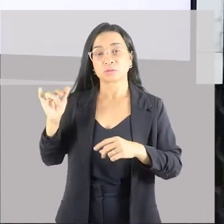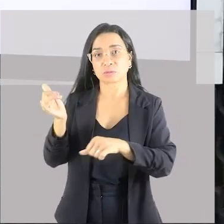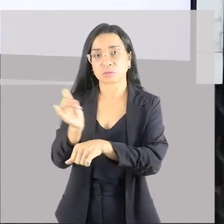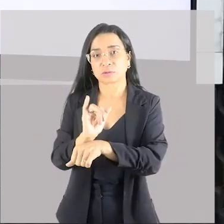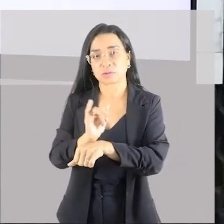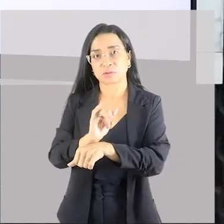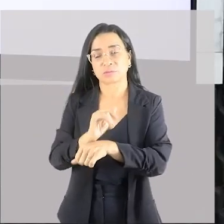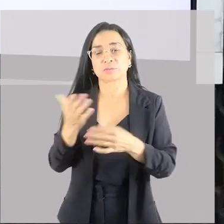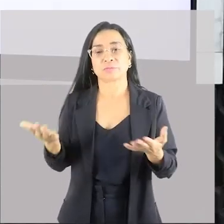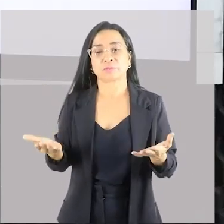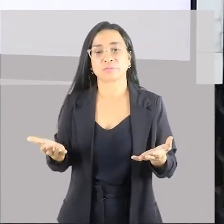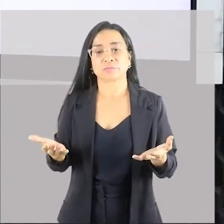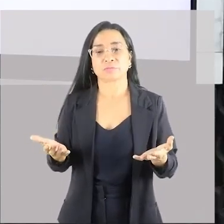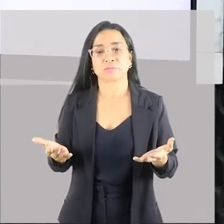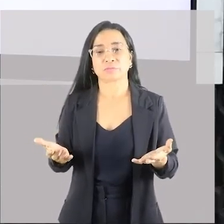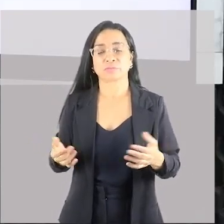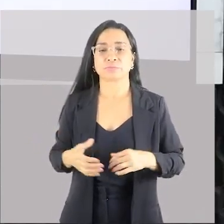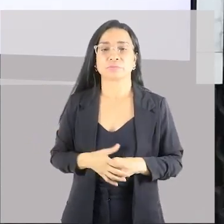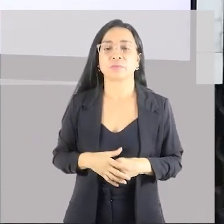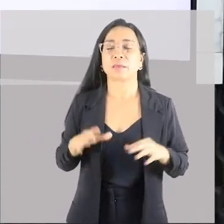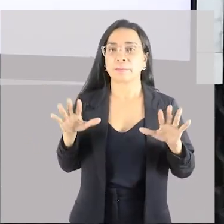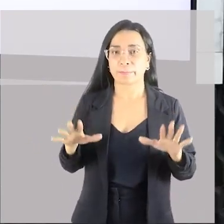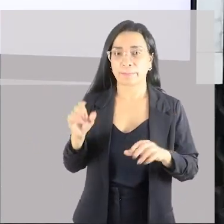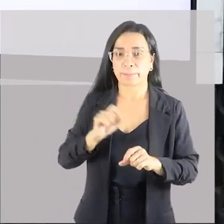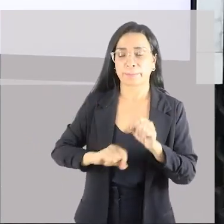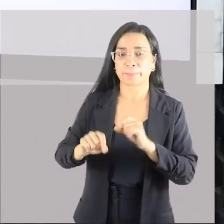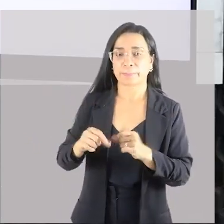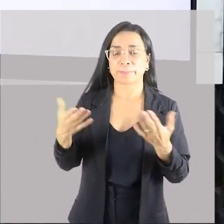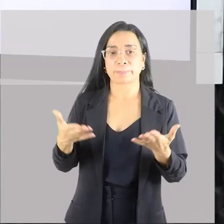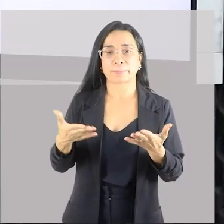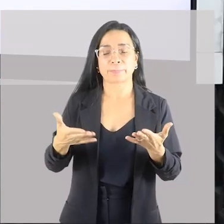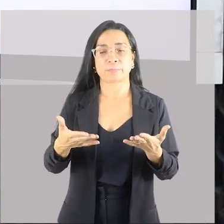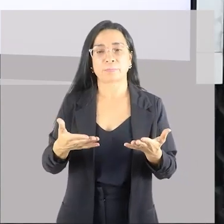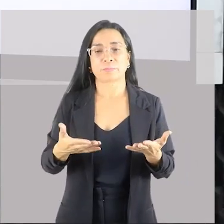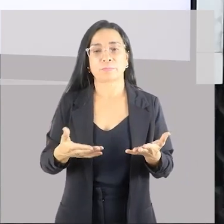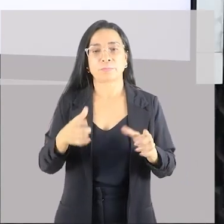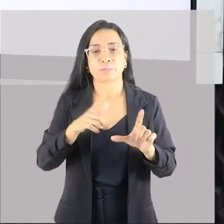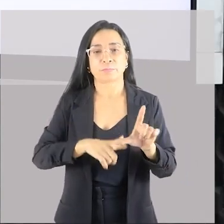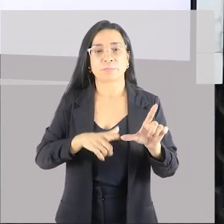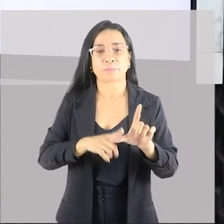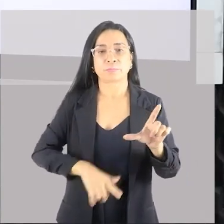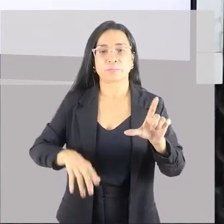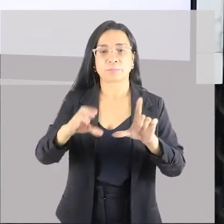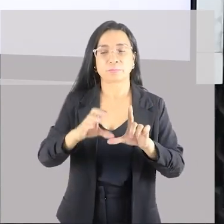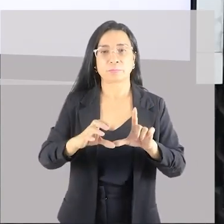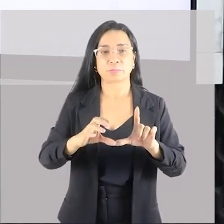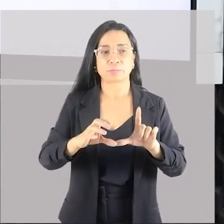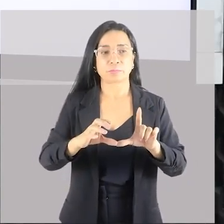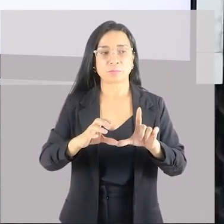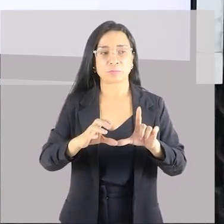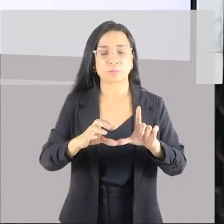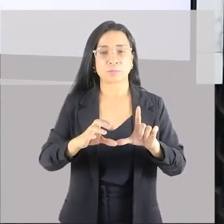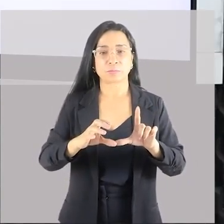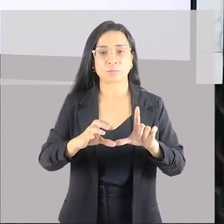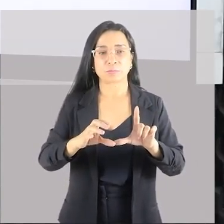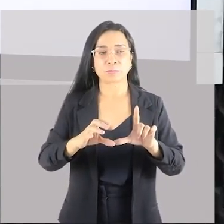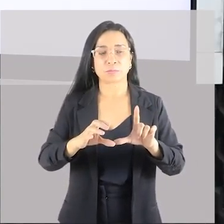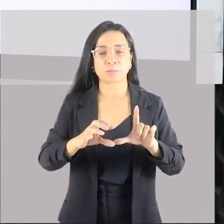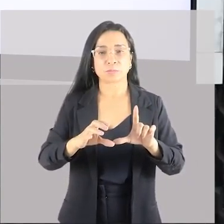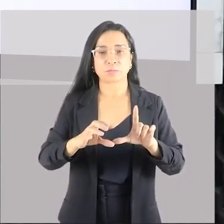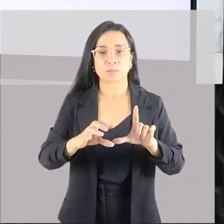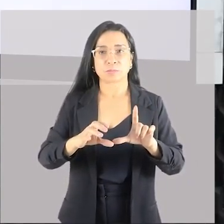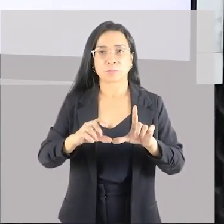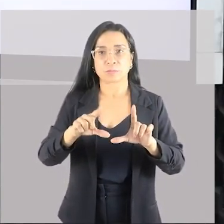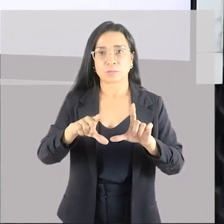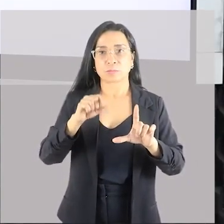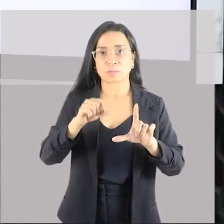o TikTok, tá? Mas, olha aqui, letra C de casa. Marque a